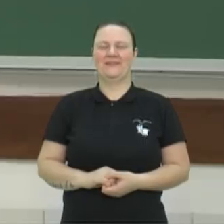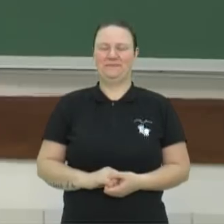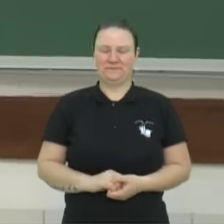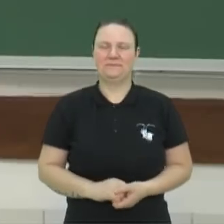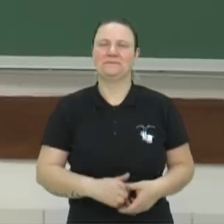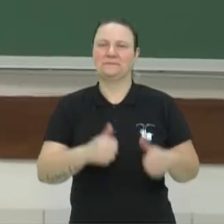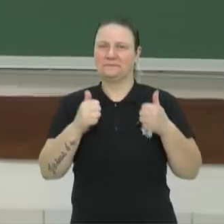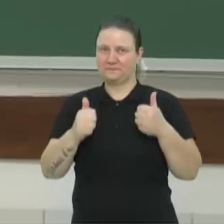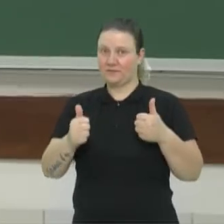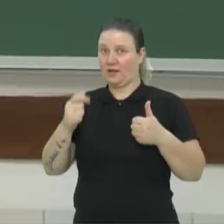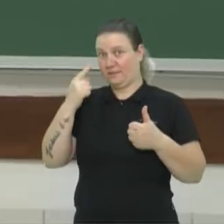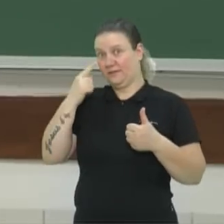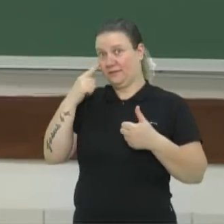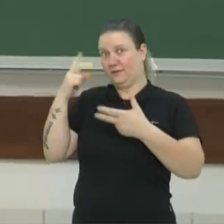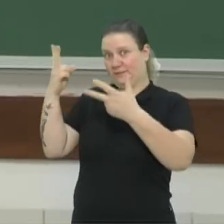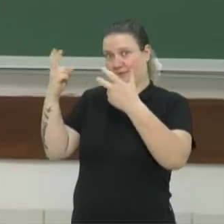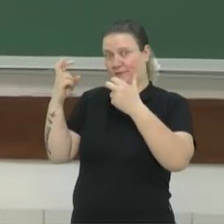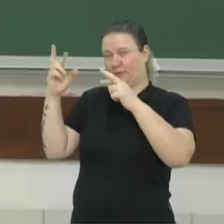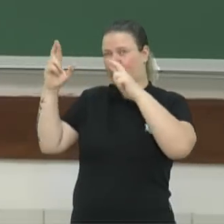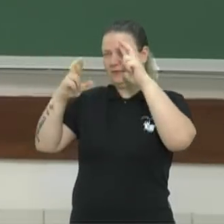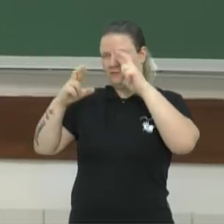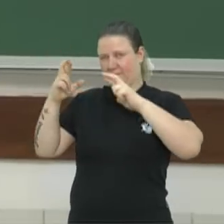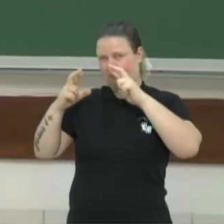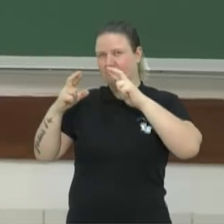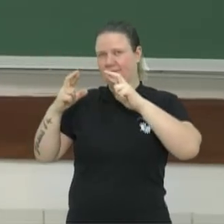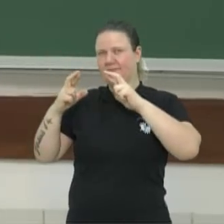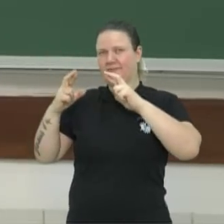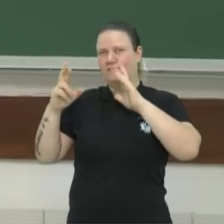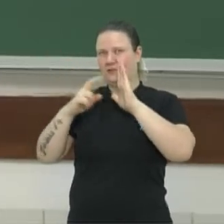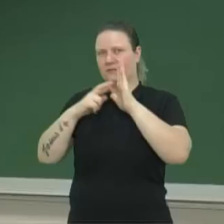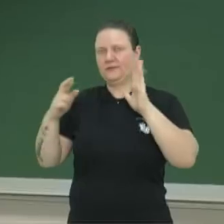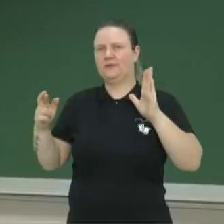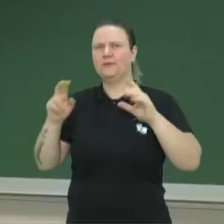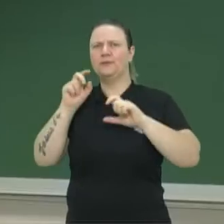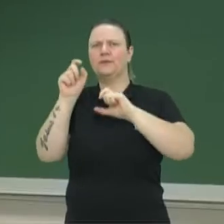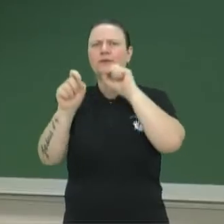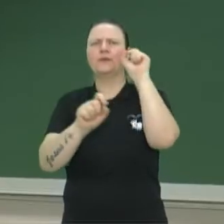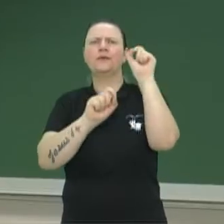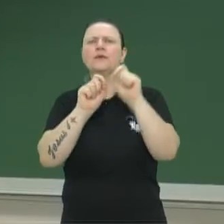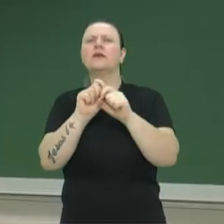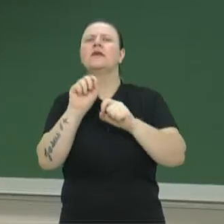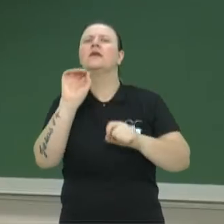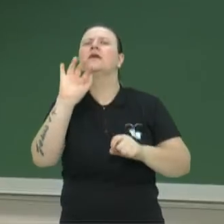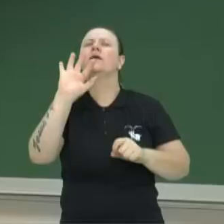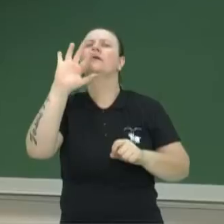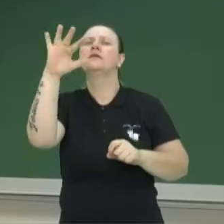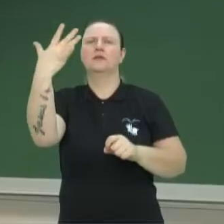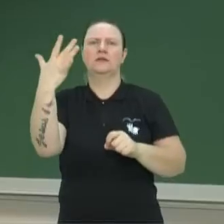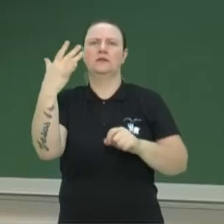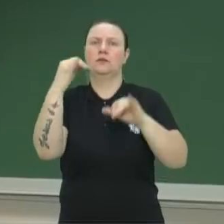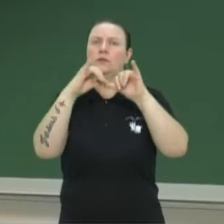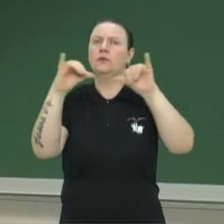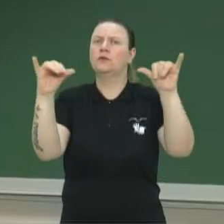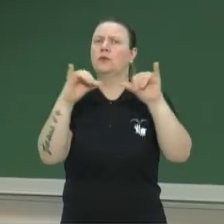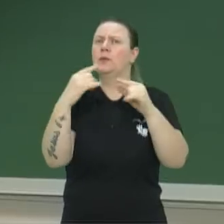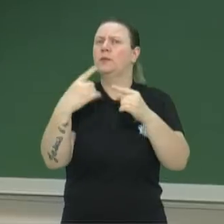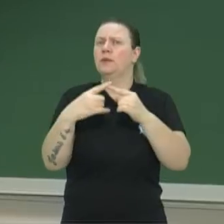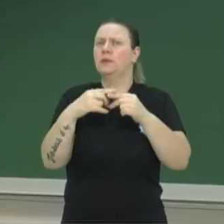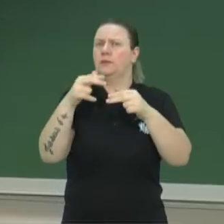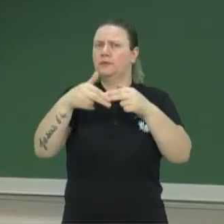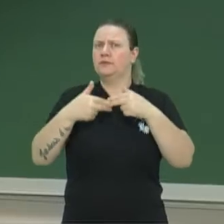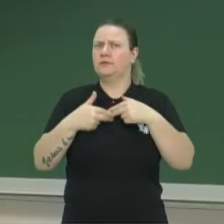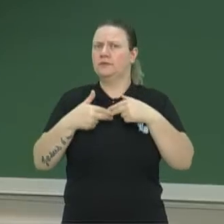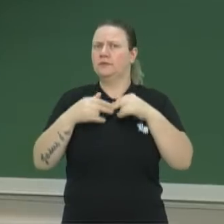Beleza, pessoal, então vamos lá, conferindo aqui. Qual será o fato gerador, então, desta notícia? Vejamos.